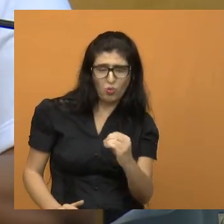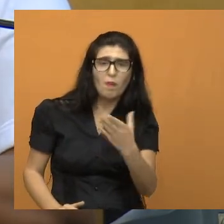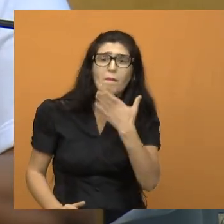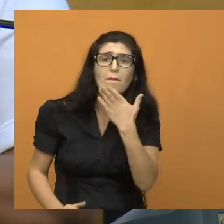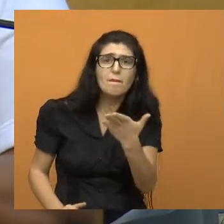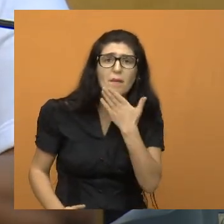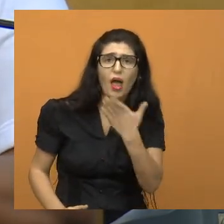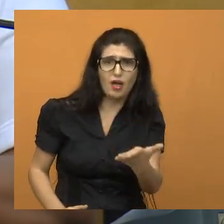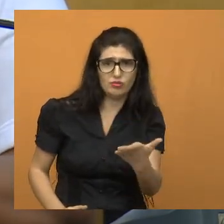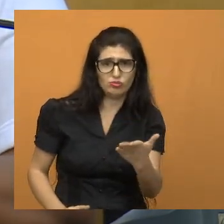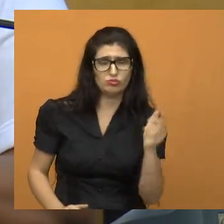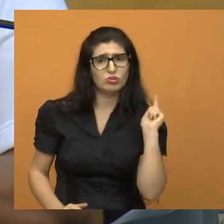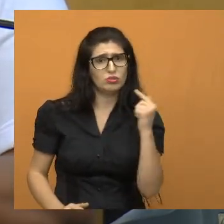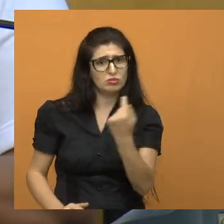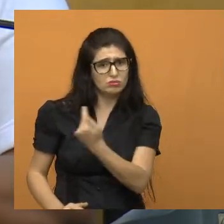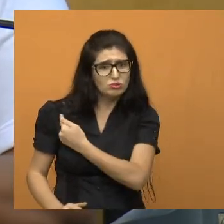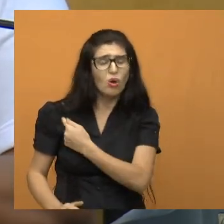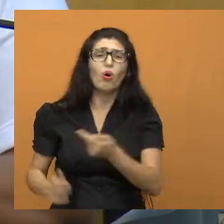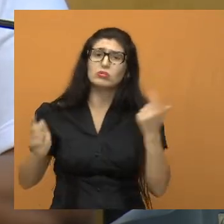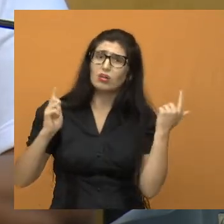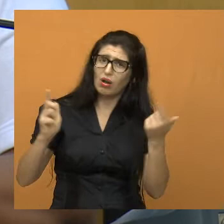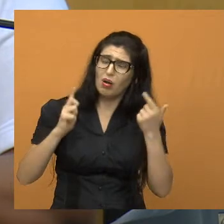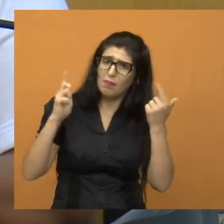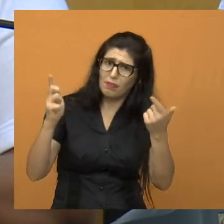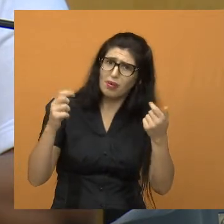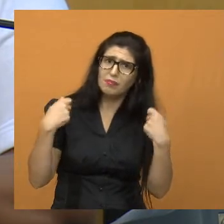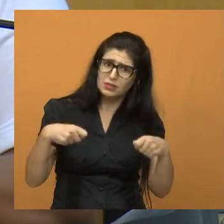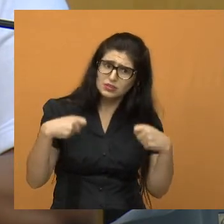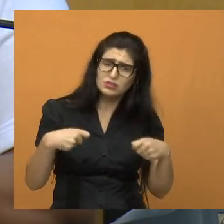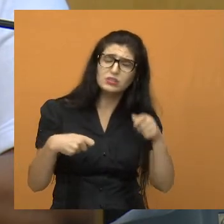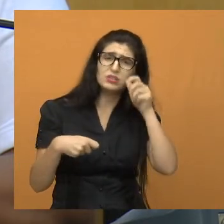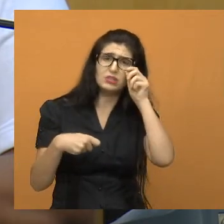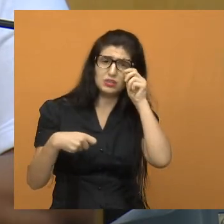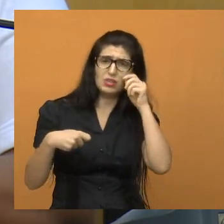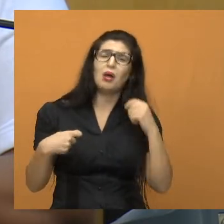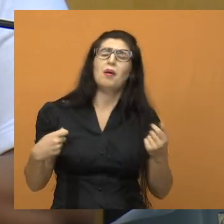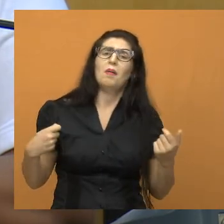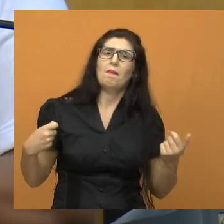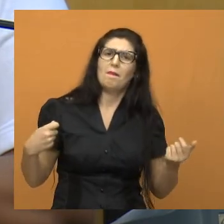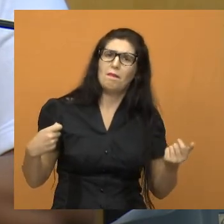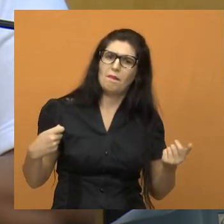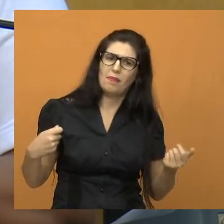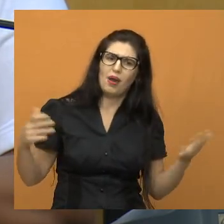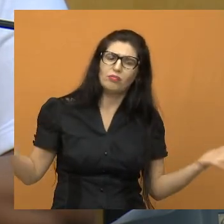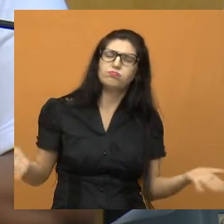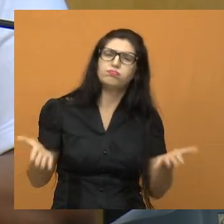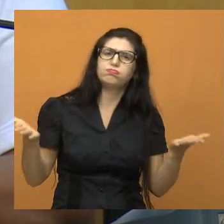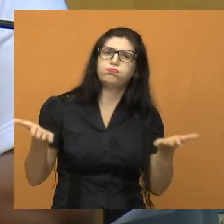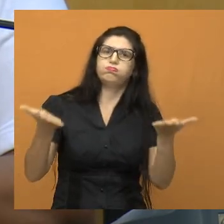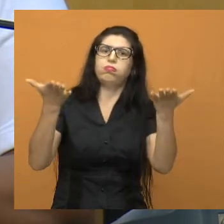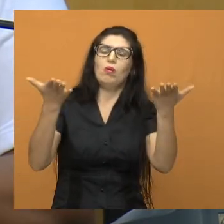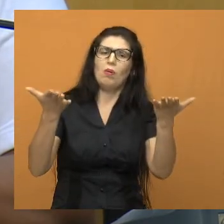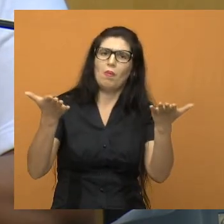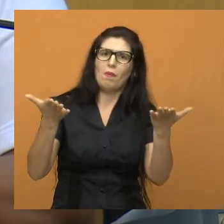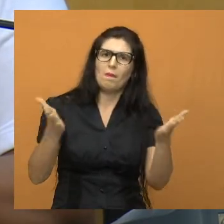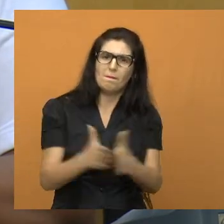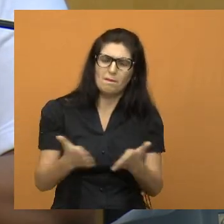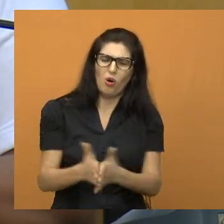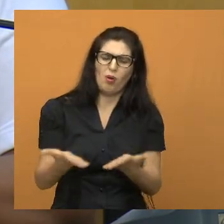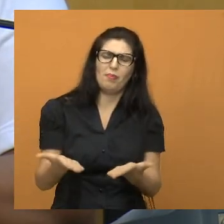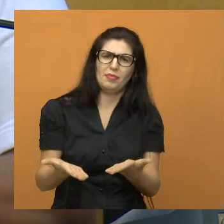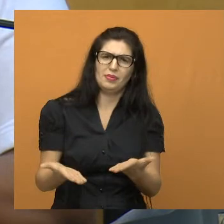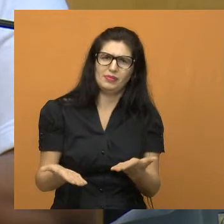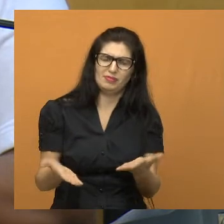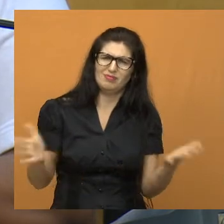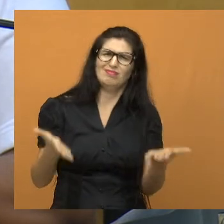encampa, que nós, inclusive a campanha, vai criar a celebração do Dia do Pobre. Não é para levantar o pobre, mas é para